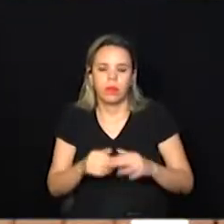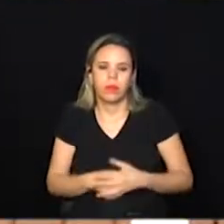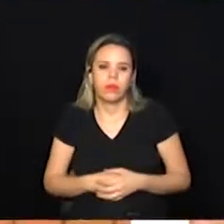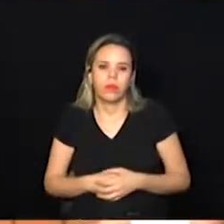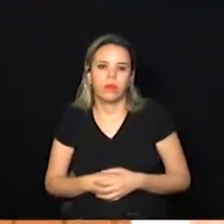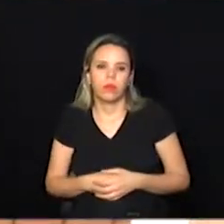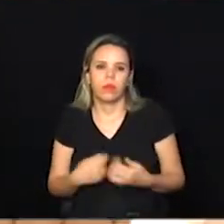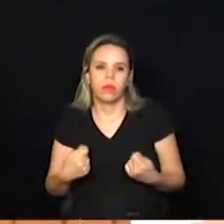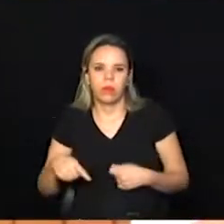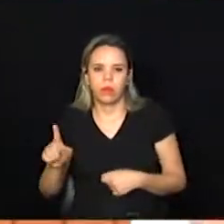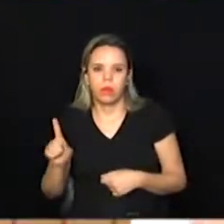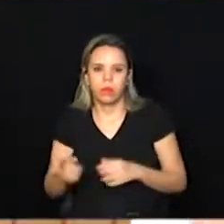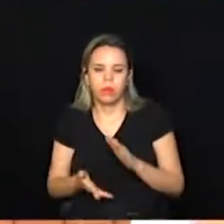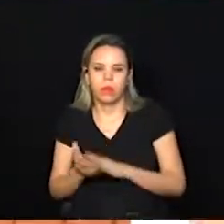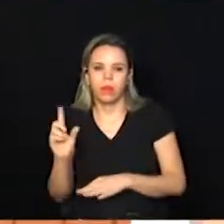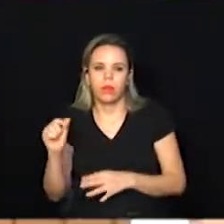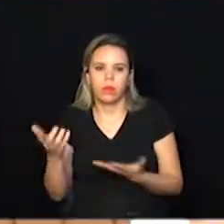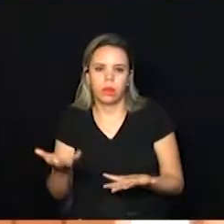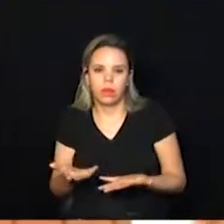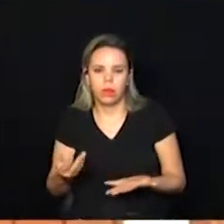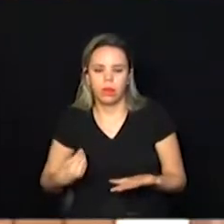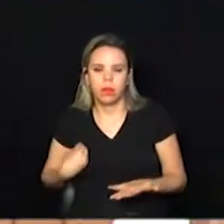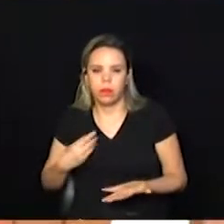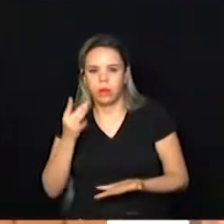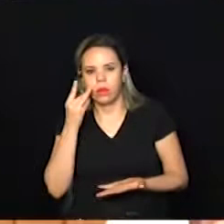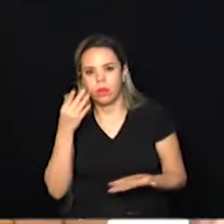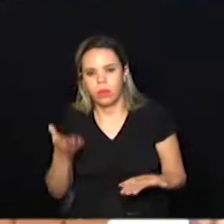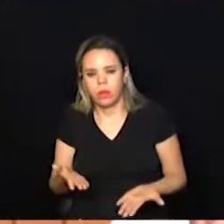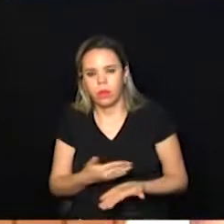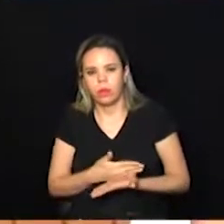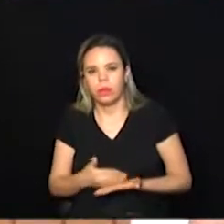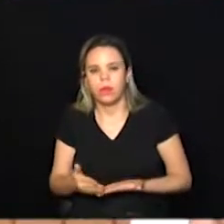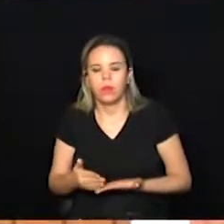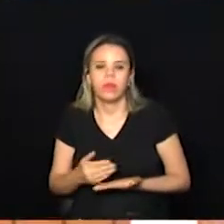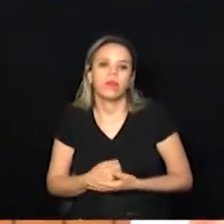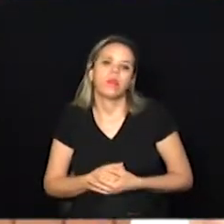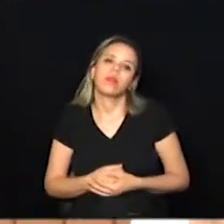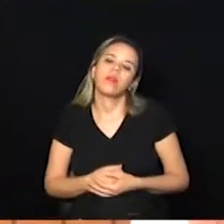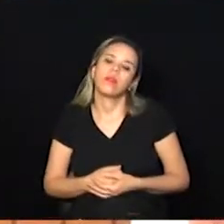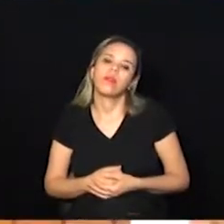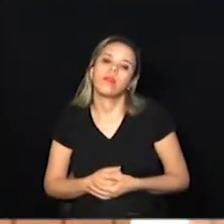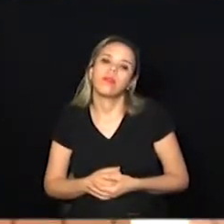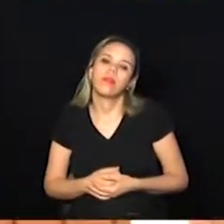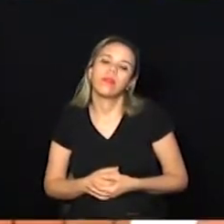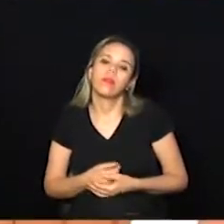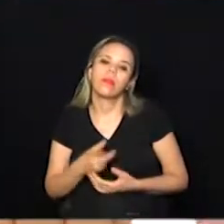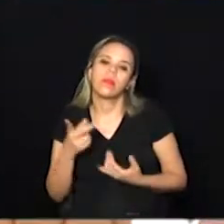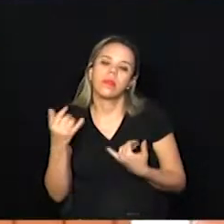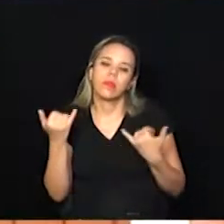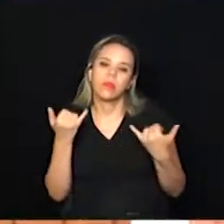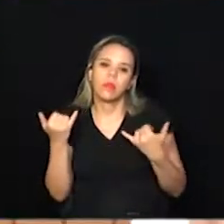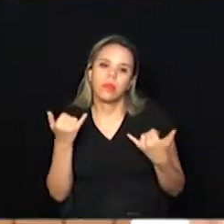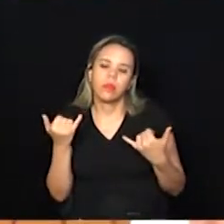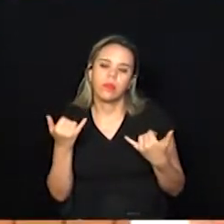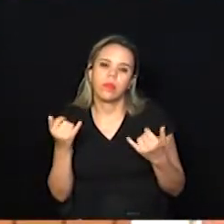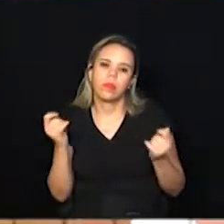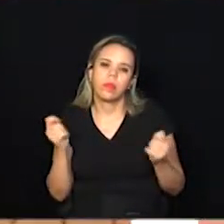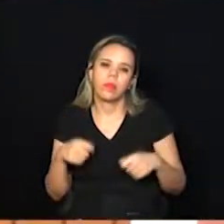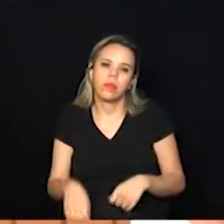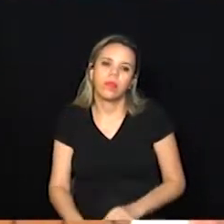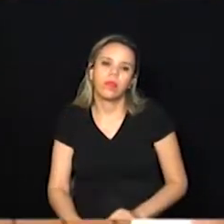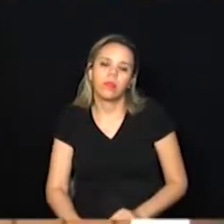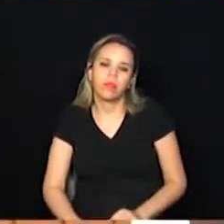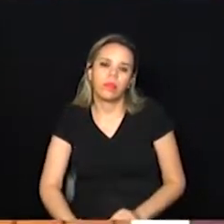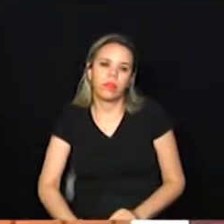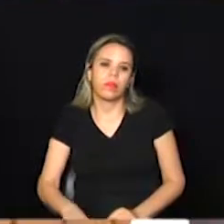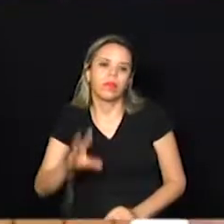ter que realmente sair. Mas eu quis estar aqui presente nesse início para ouvi-los, né, e para poder